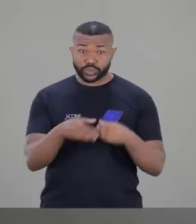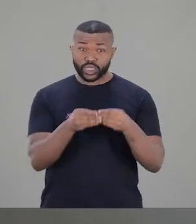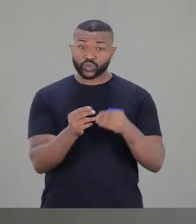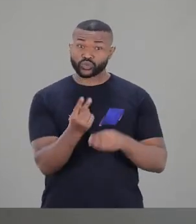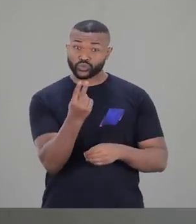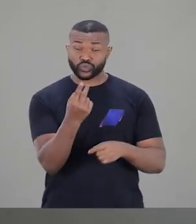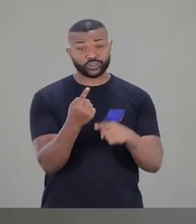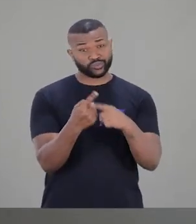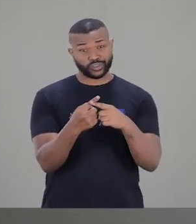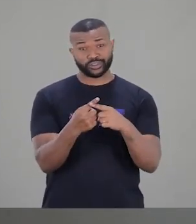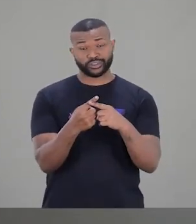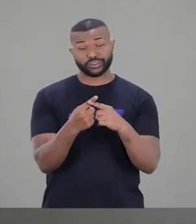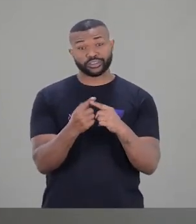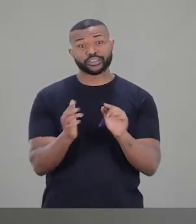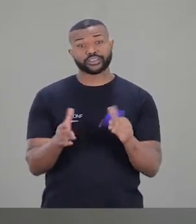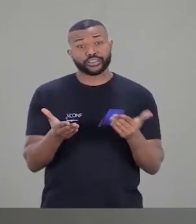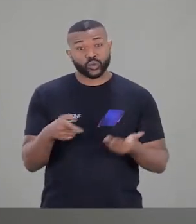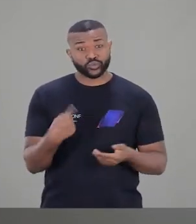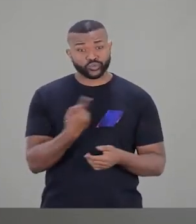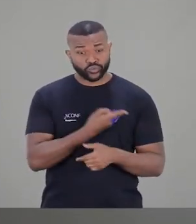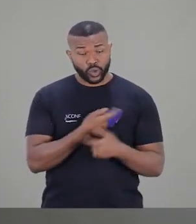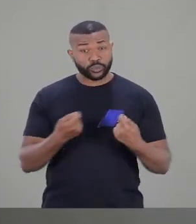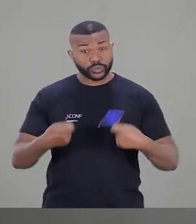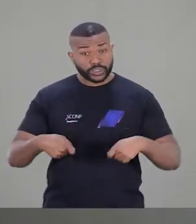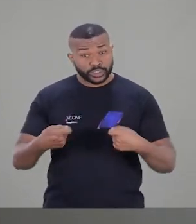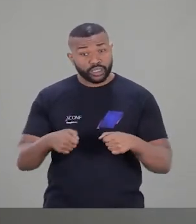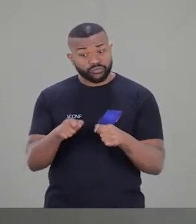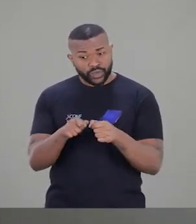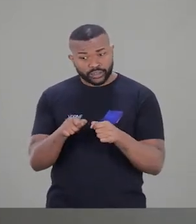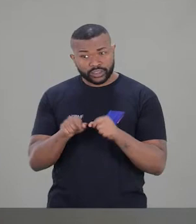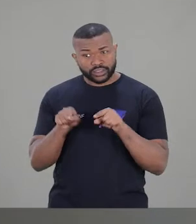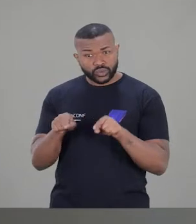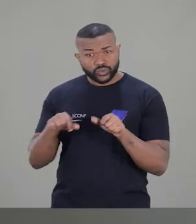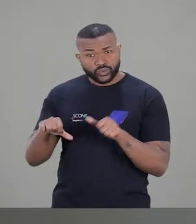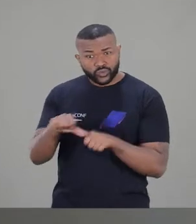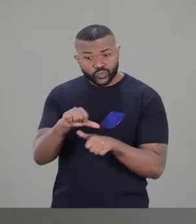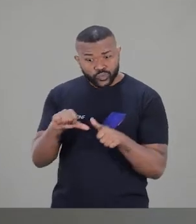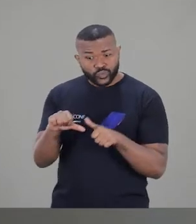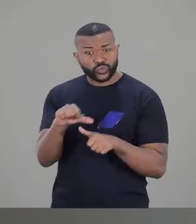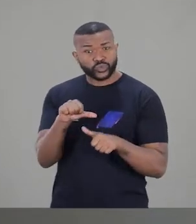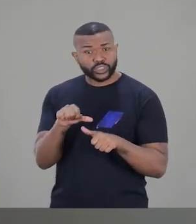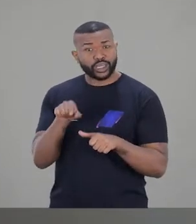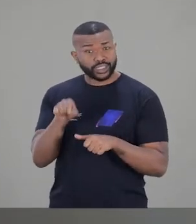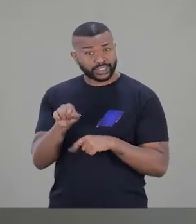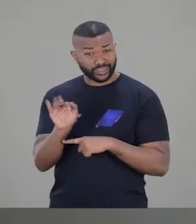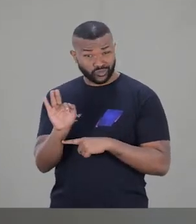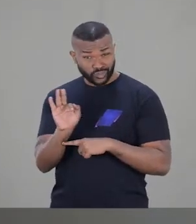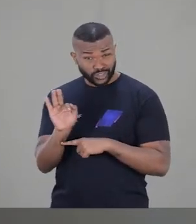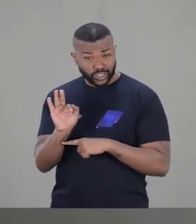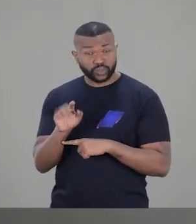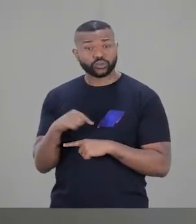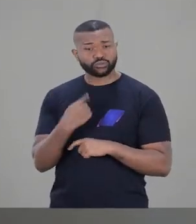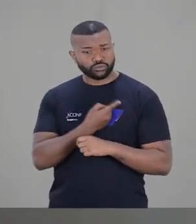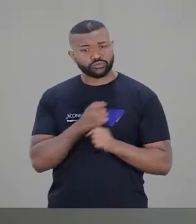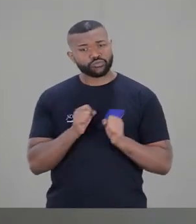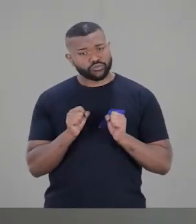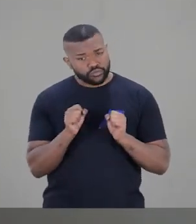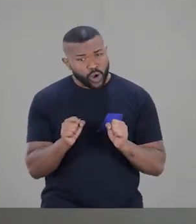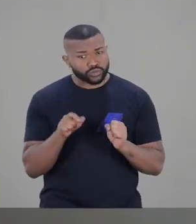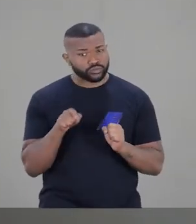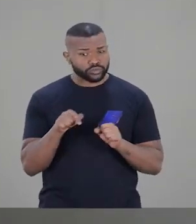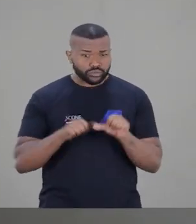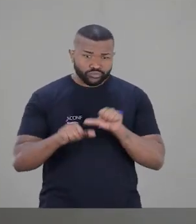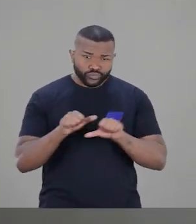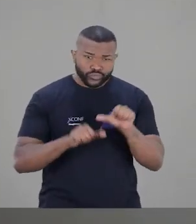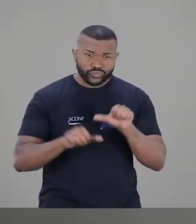implementadas duas vezes. Então, quando a gente precisa fazer uma alteração em determinada feature, a gente pode ter que